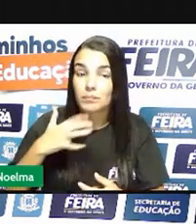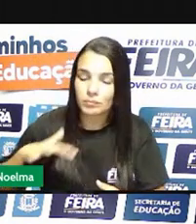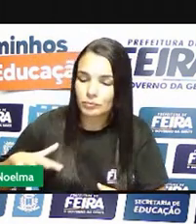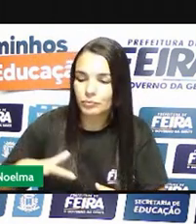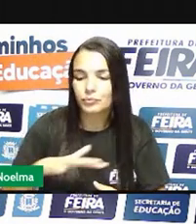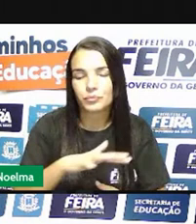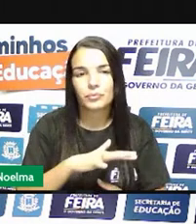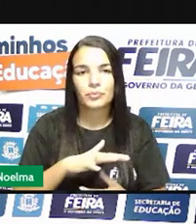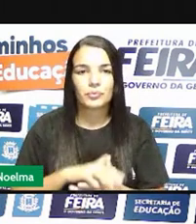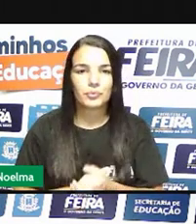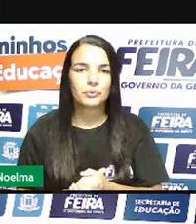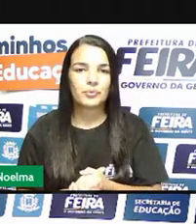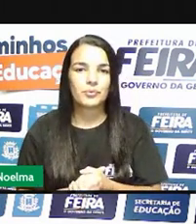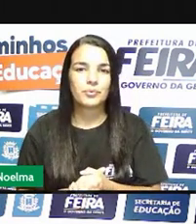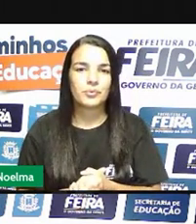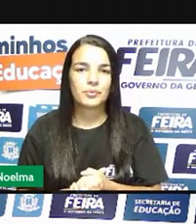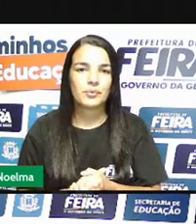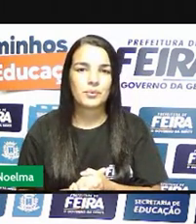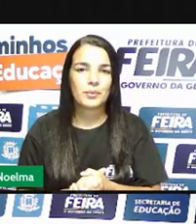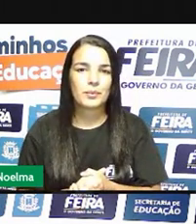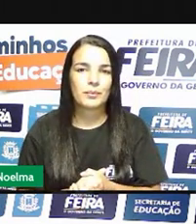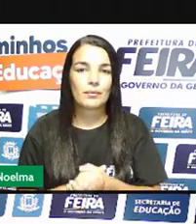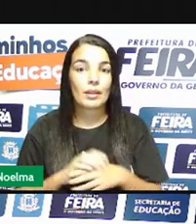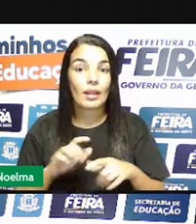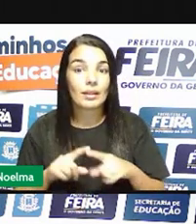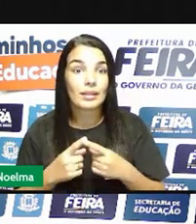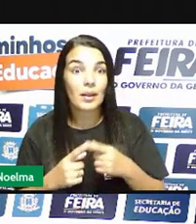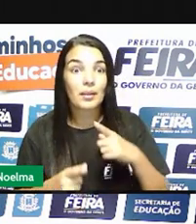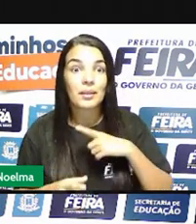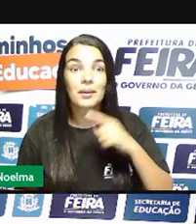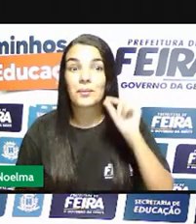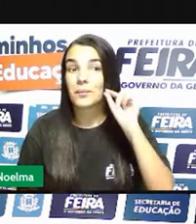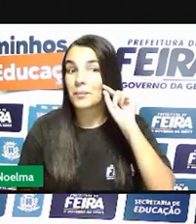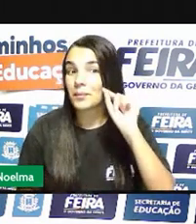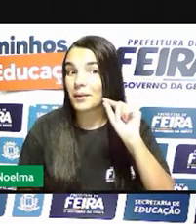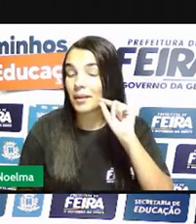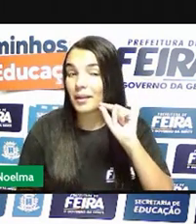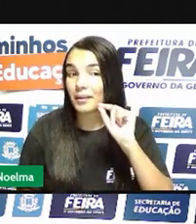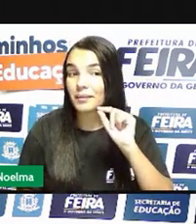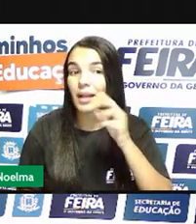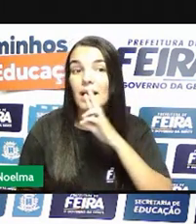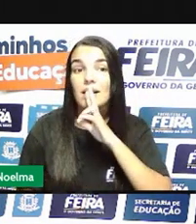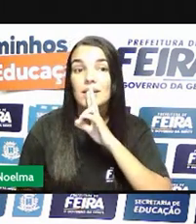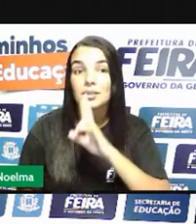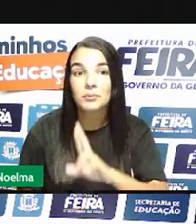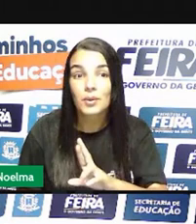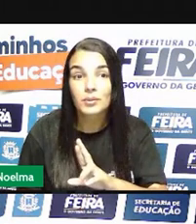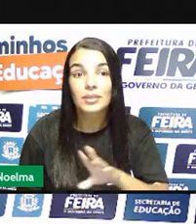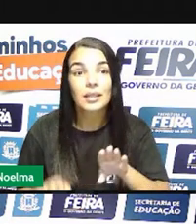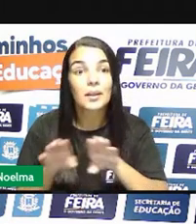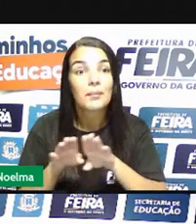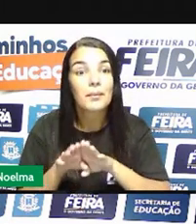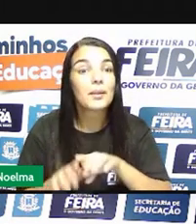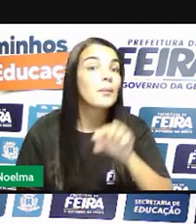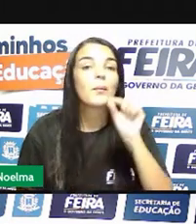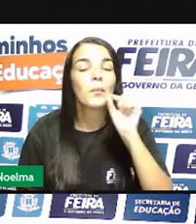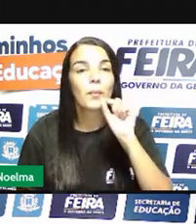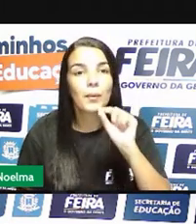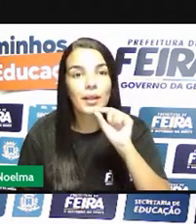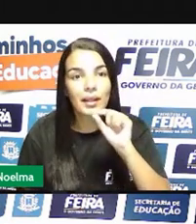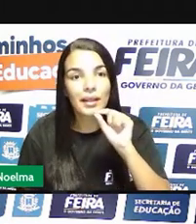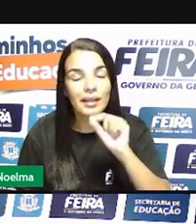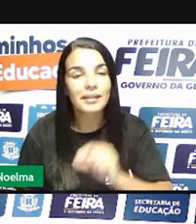e tem mais um pontinho, além da gente responder sobre essas doenças, a Pro colocou aqui para